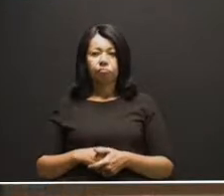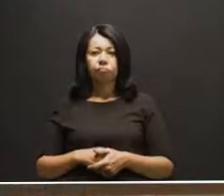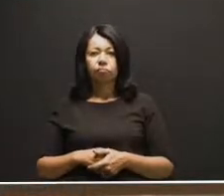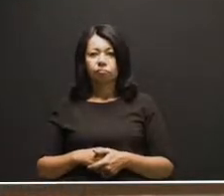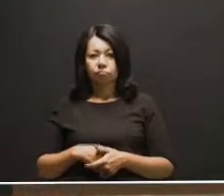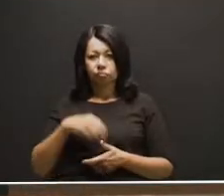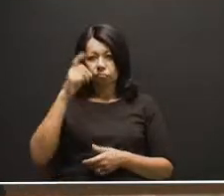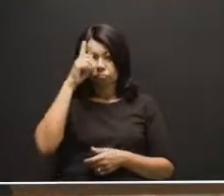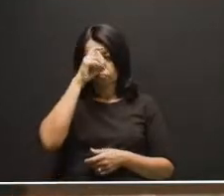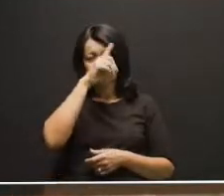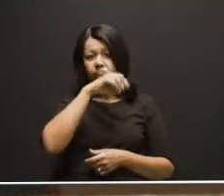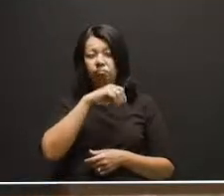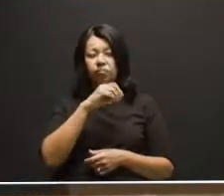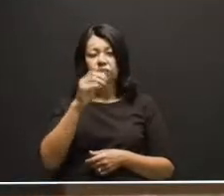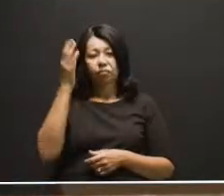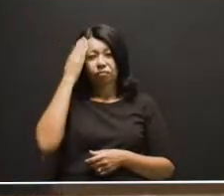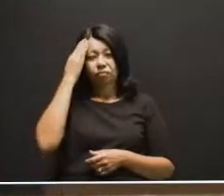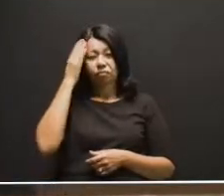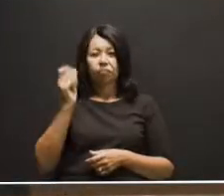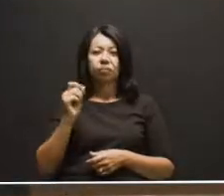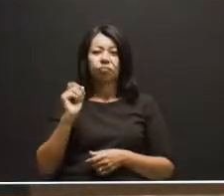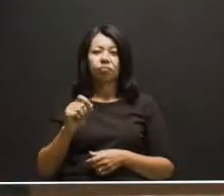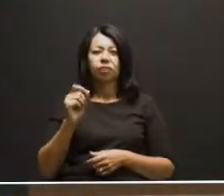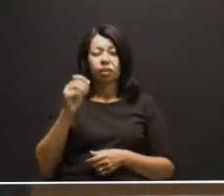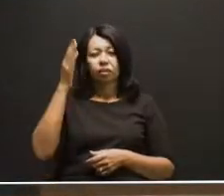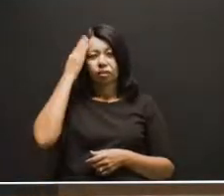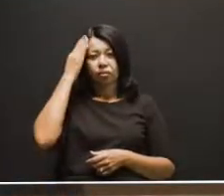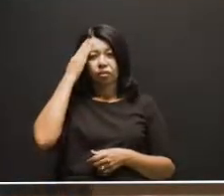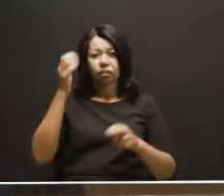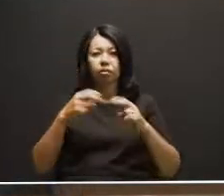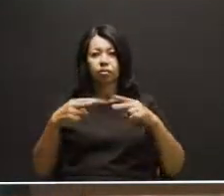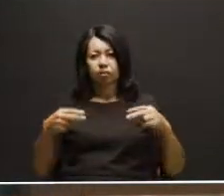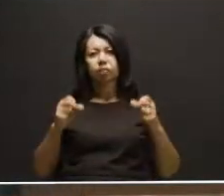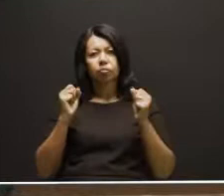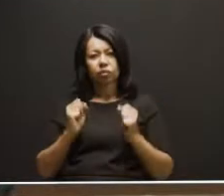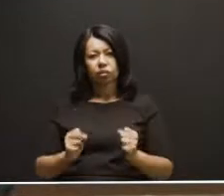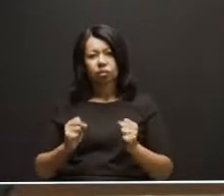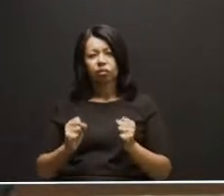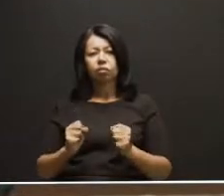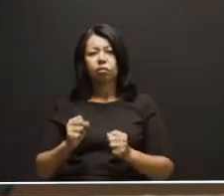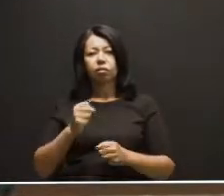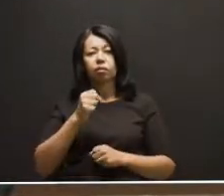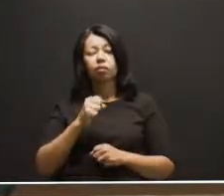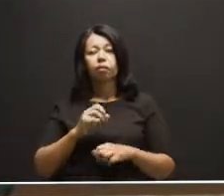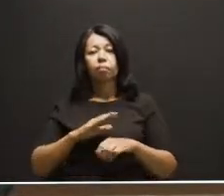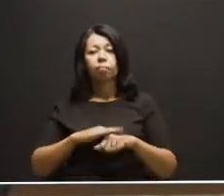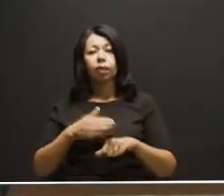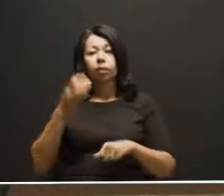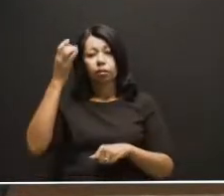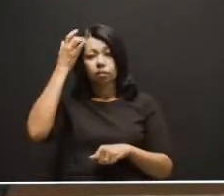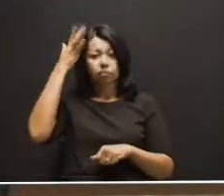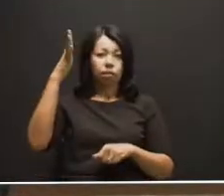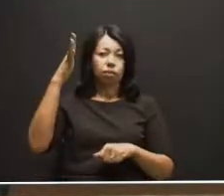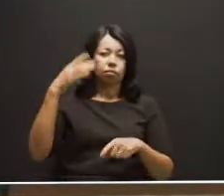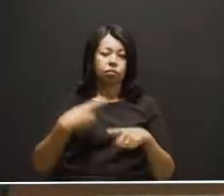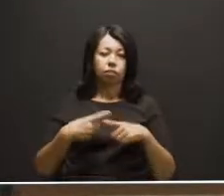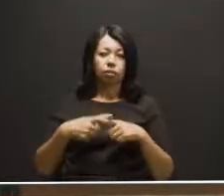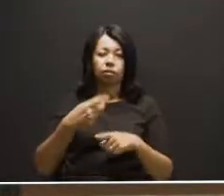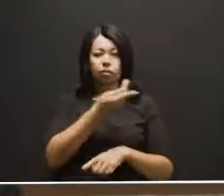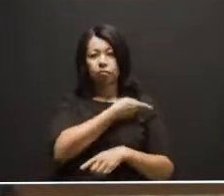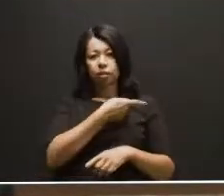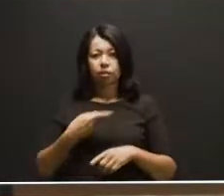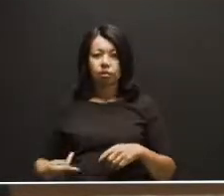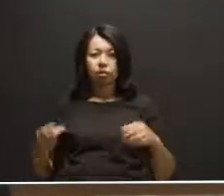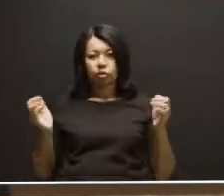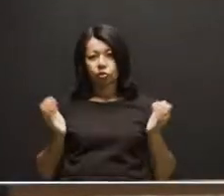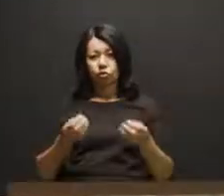tem uma situação dessa sabendo que as coisas poderiam ser com mais facilidade porque se não fosse o nosso presidente que hoje promove essa